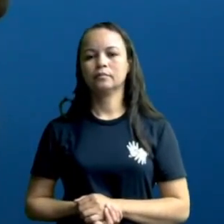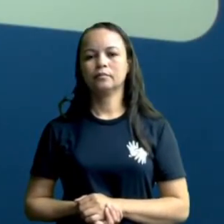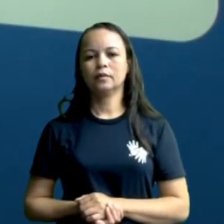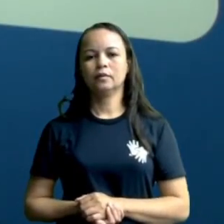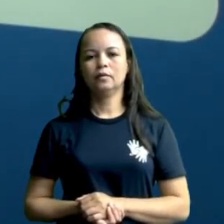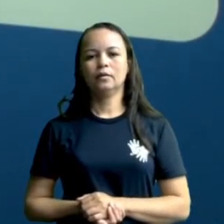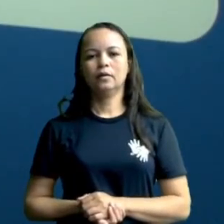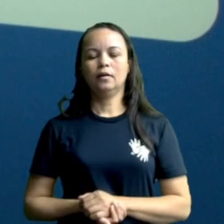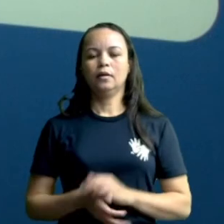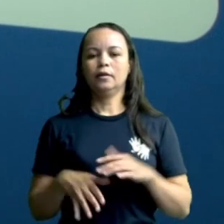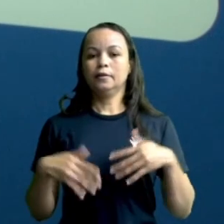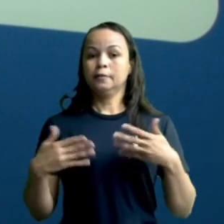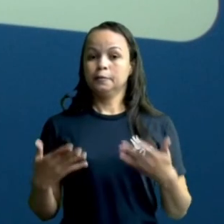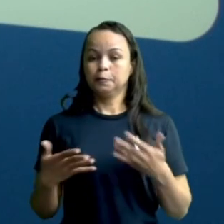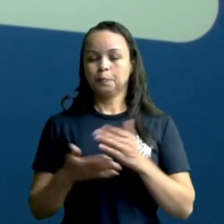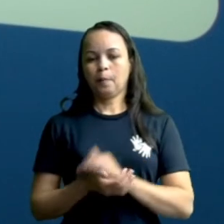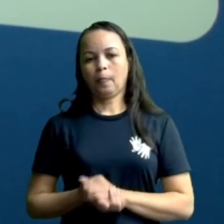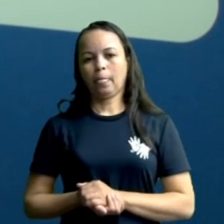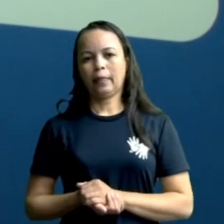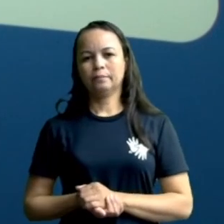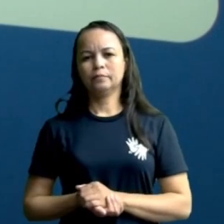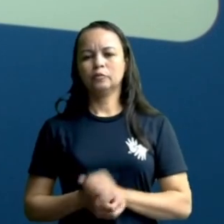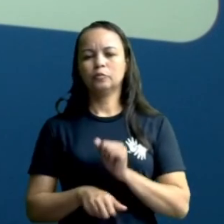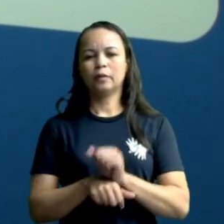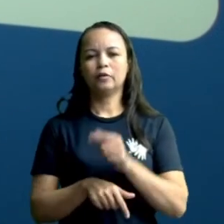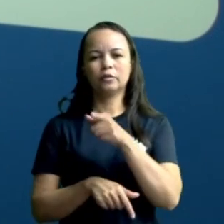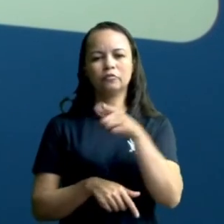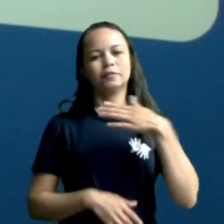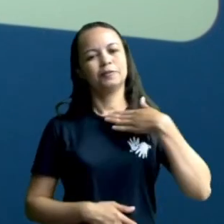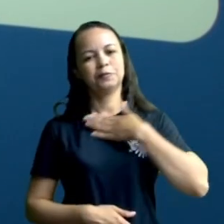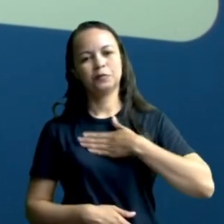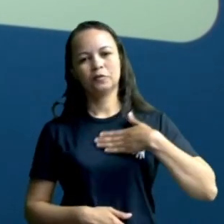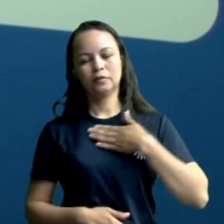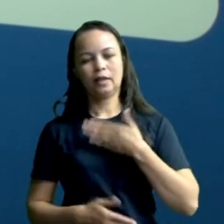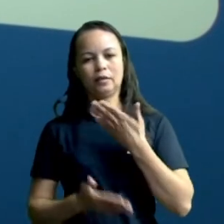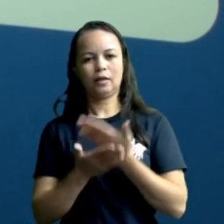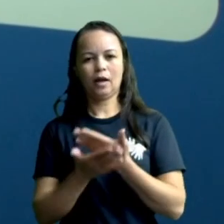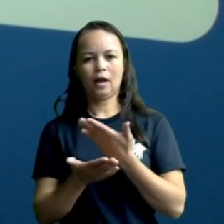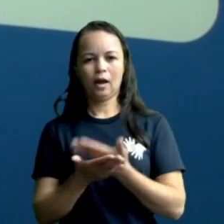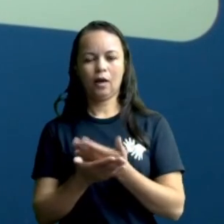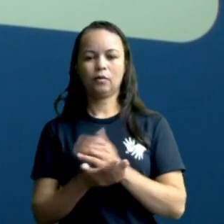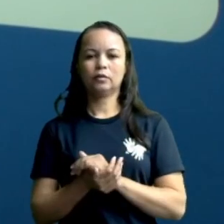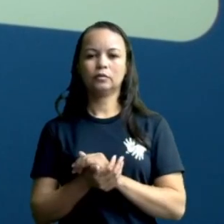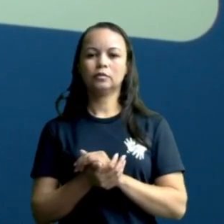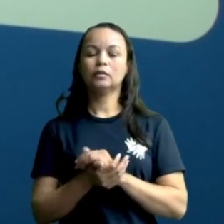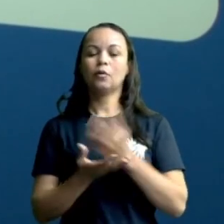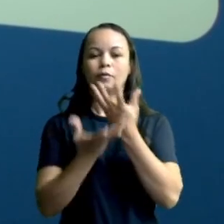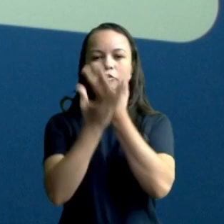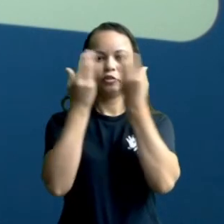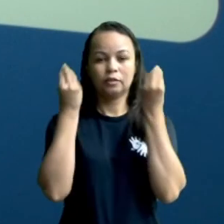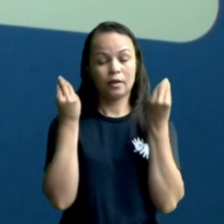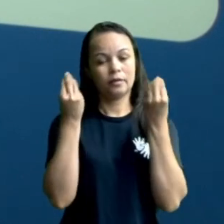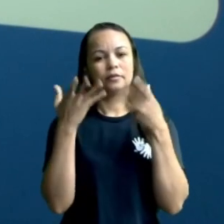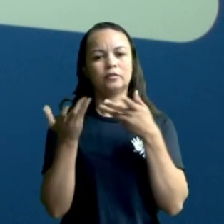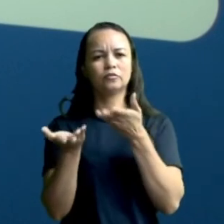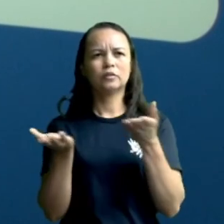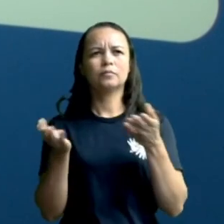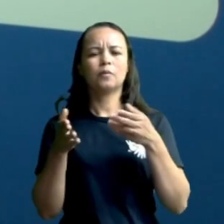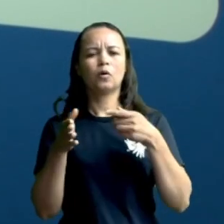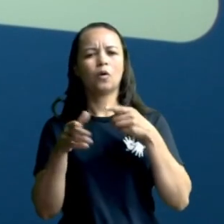Então, gente, é isso. Eu espero que vocês tenham gostado da aula. Não esquece, é sempre importante